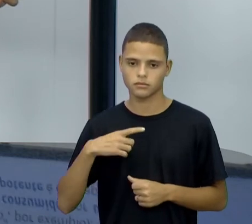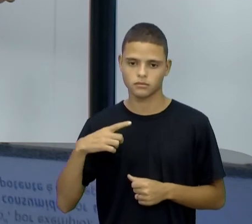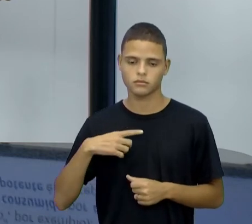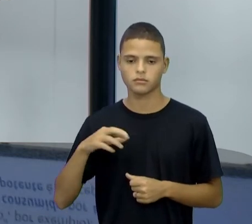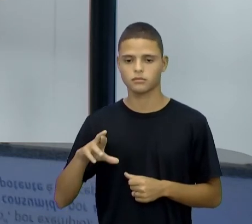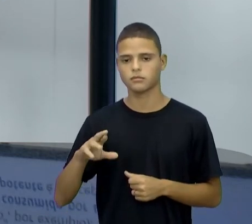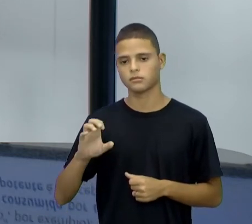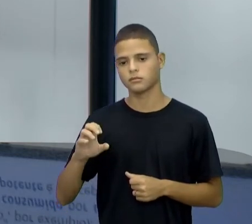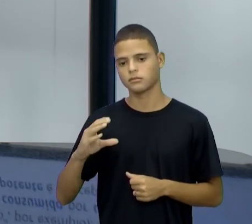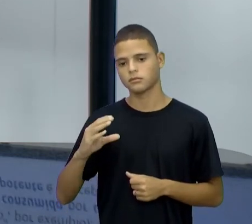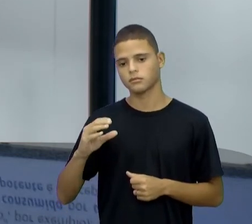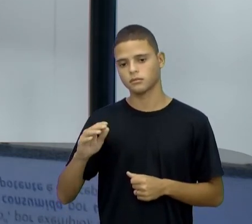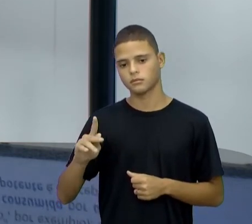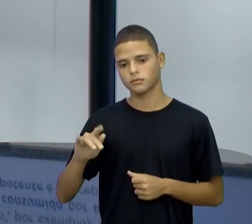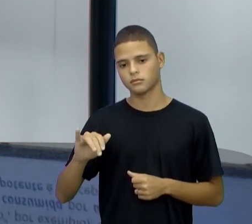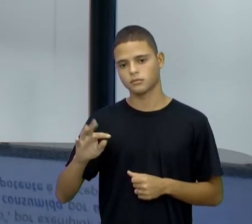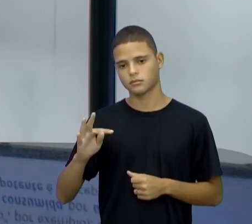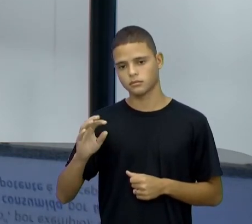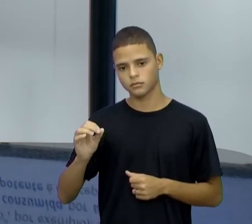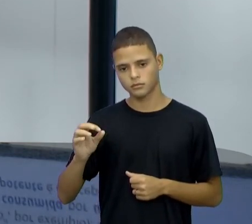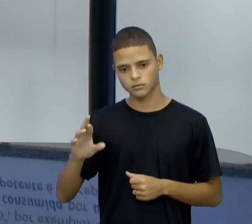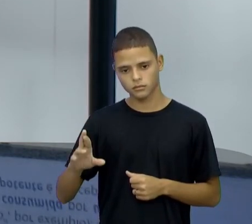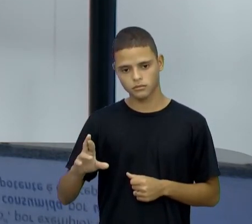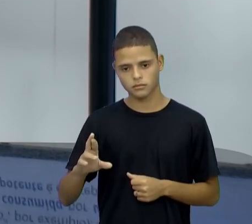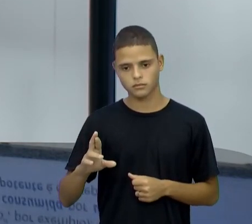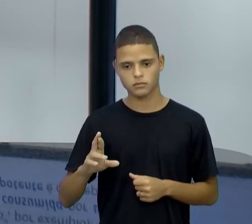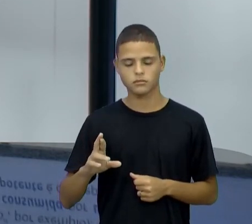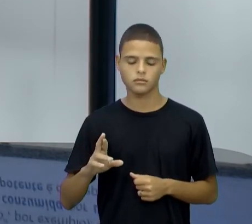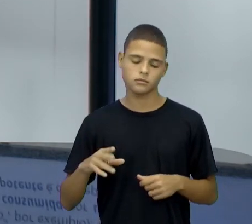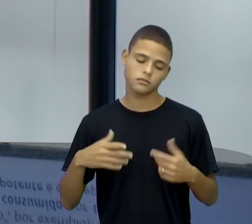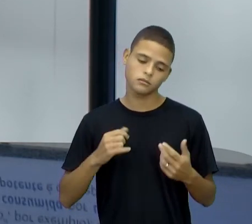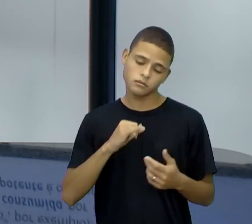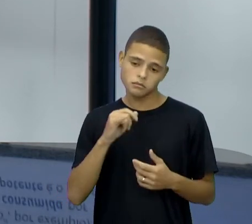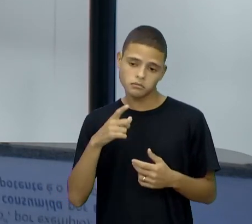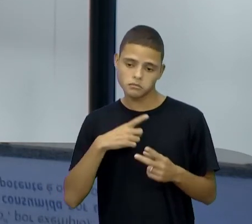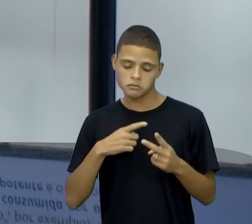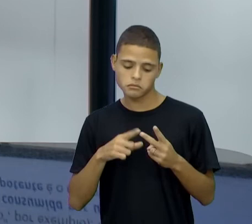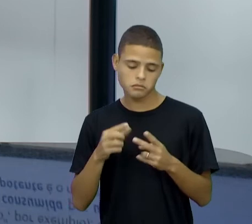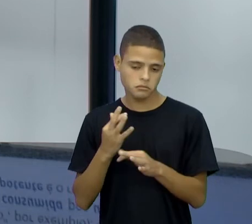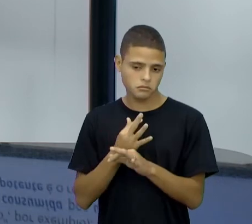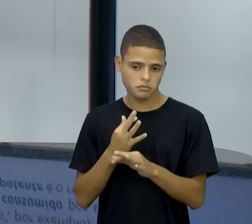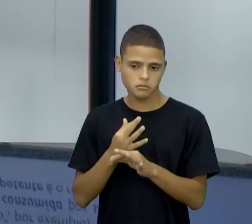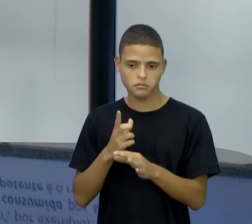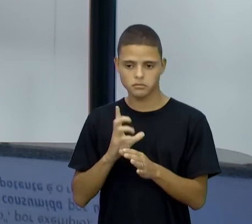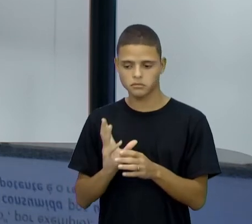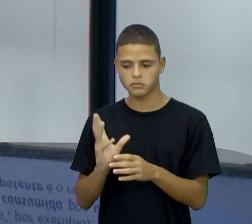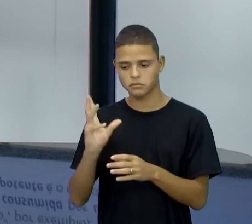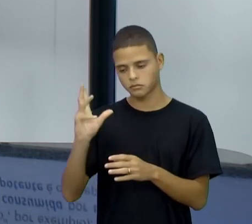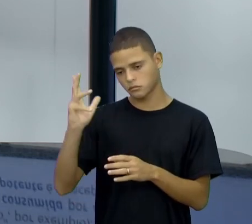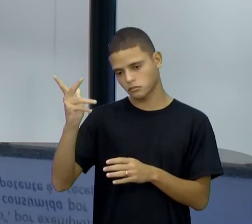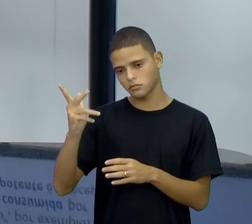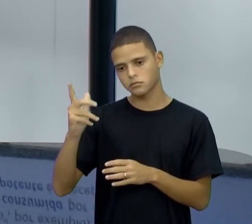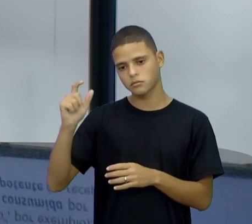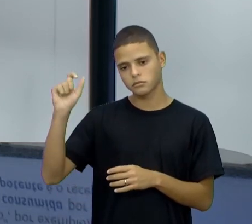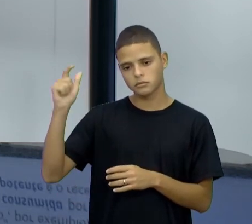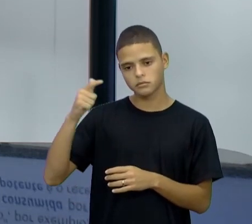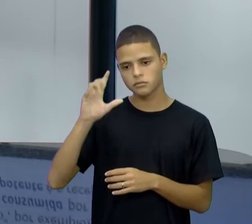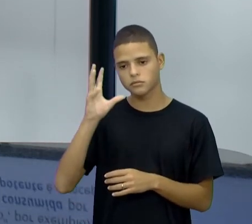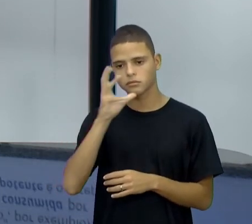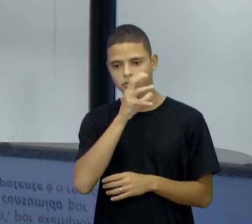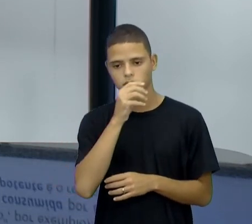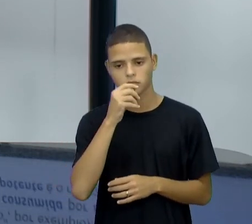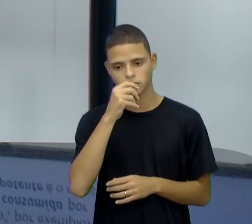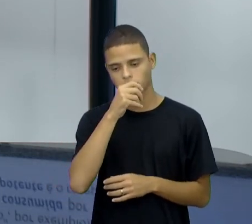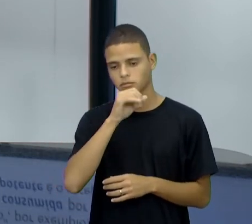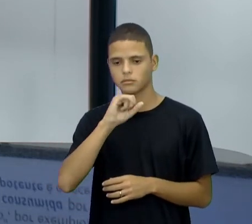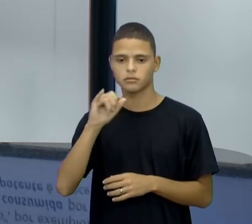receptor. Quando tem resistência, a gente chama esse receptor de resistência, que é o que gera calor. Mas quando não é uma resistência e transforma em